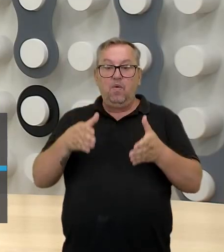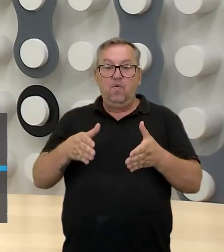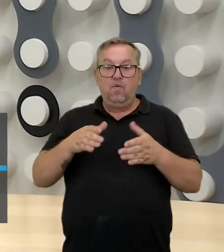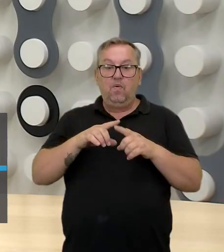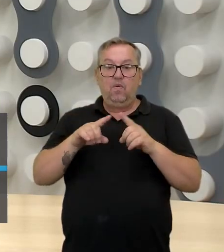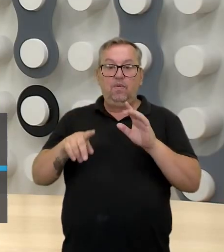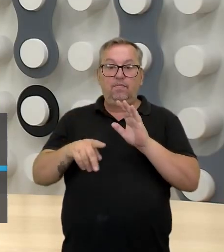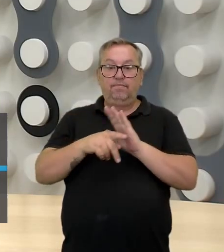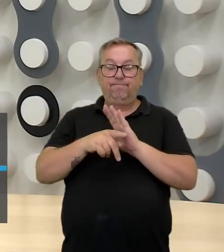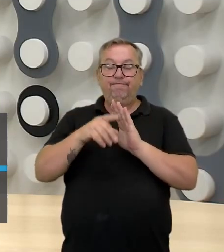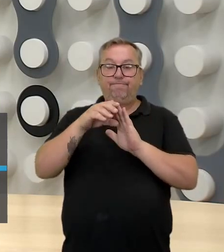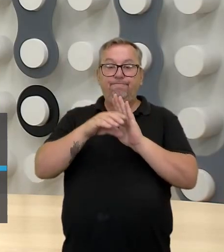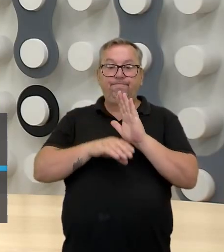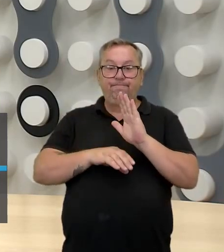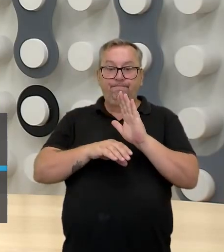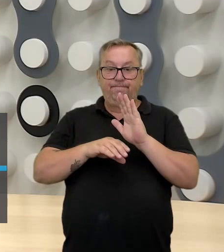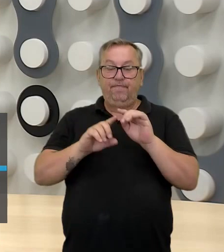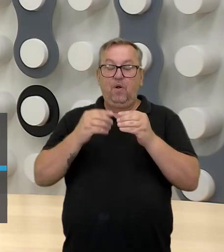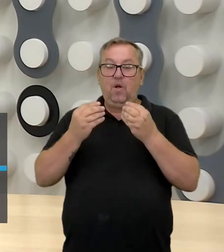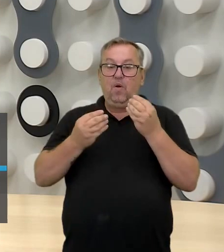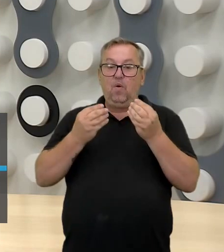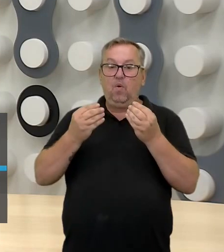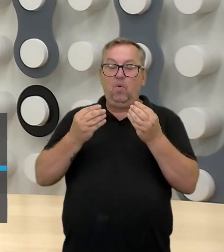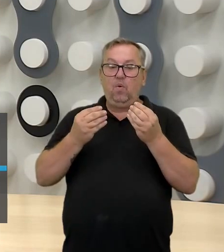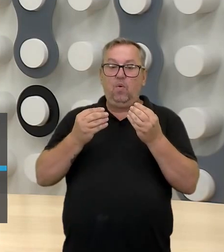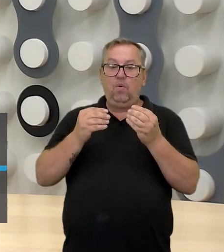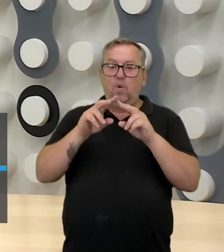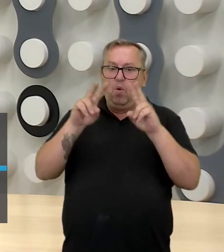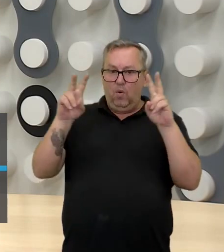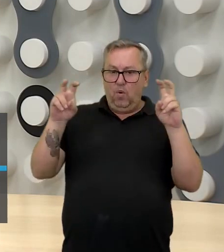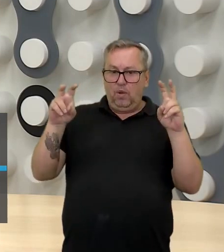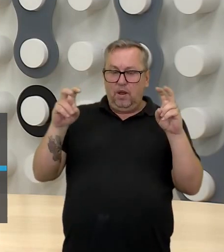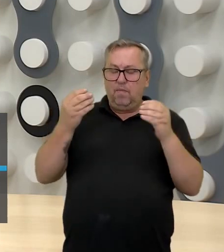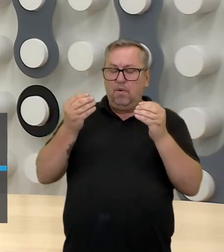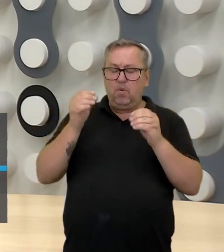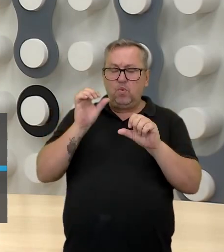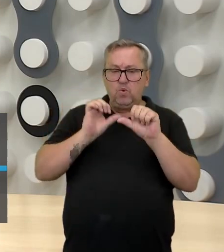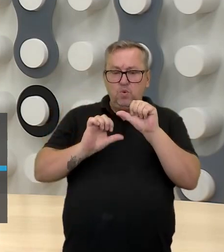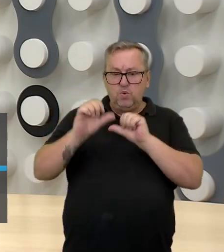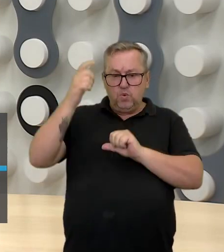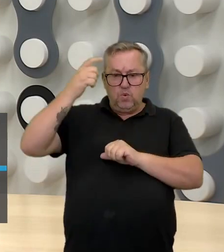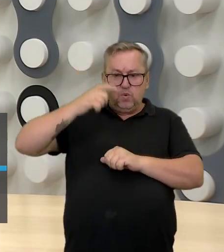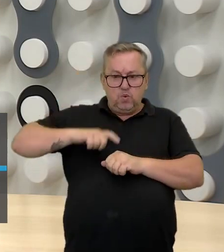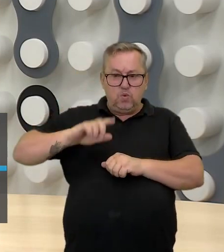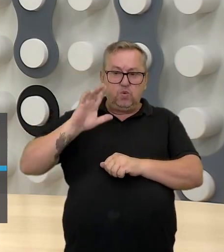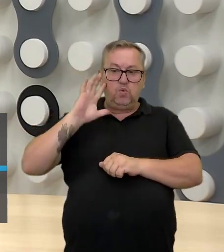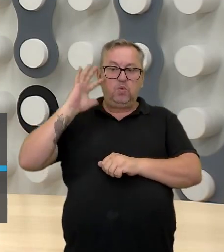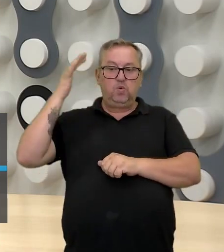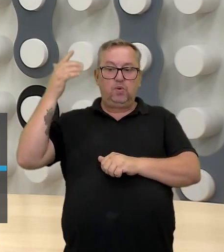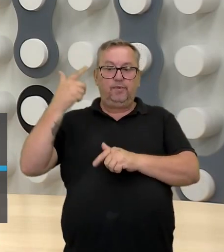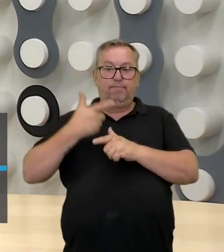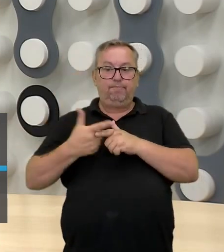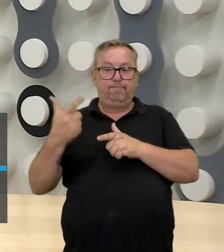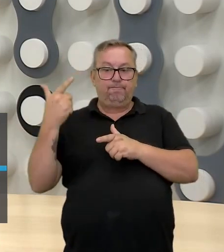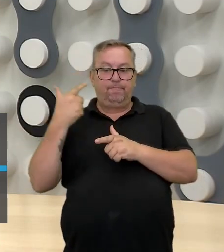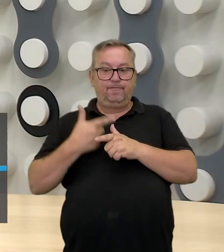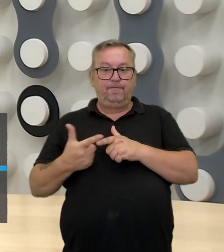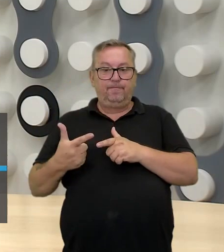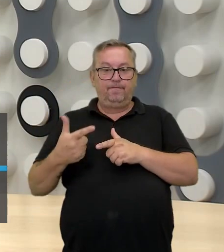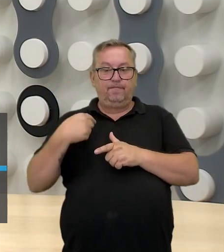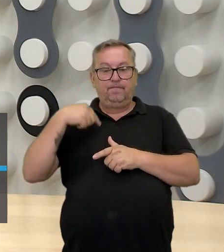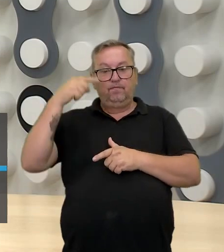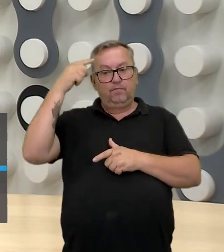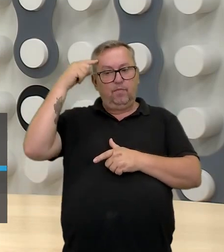componente curricular é como se tornar um resolvedor de problemas, né? Na unidade curricular 1. Vamos partir do